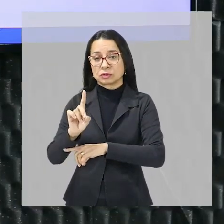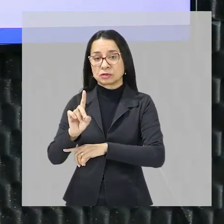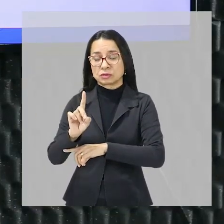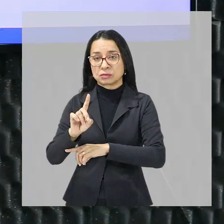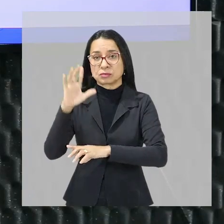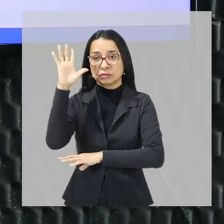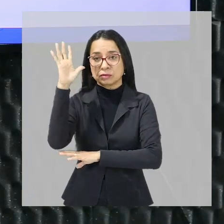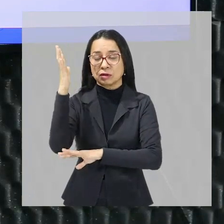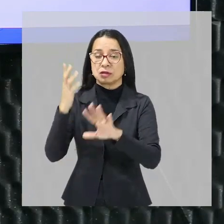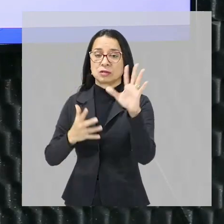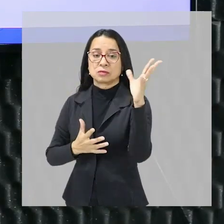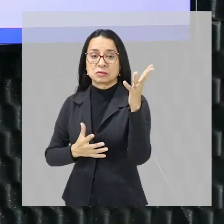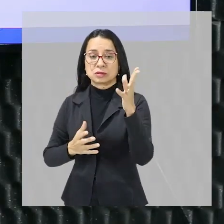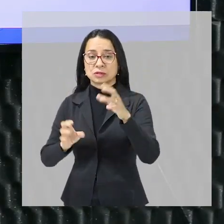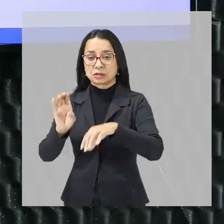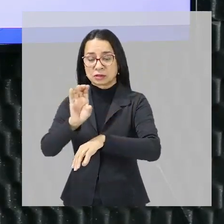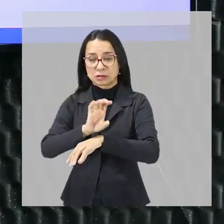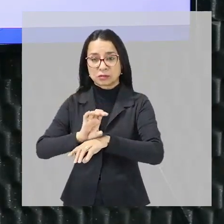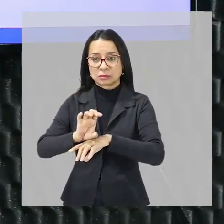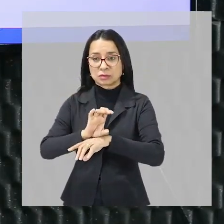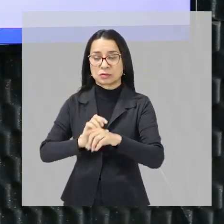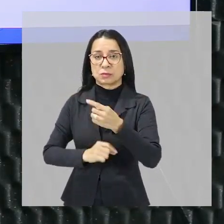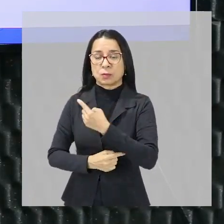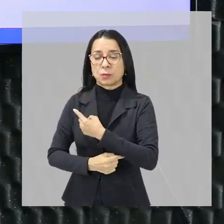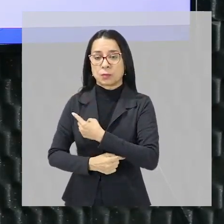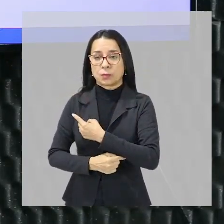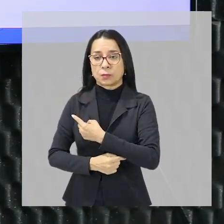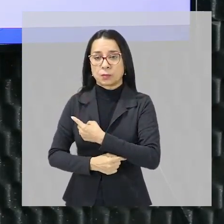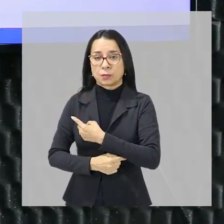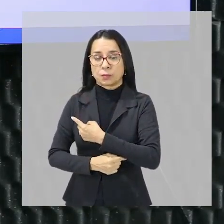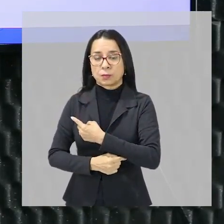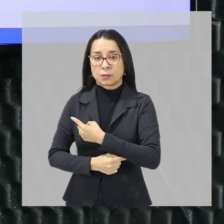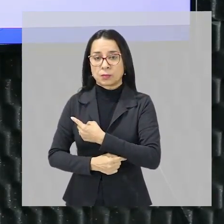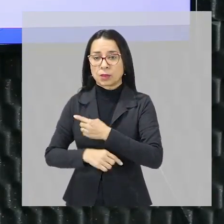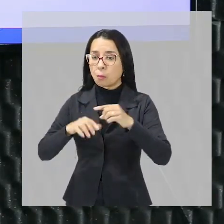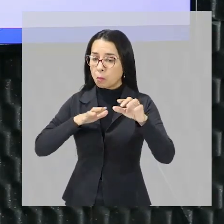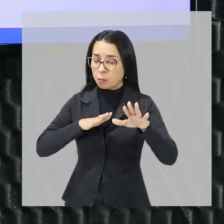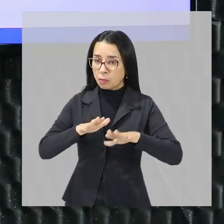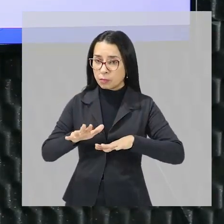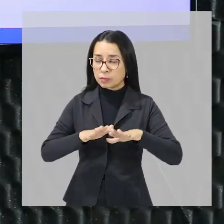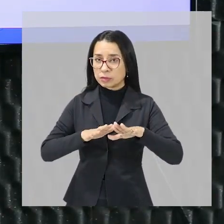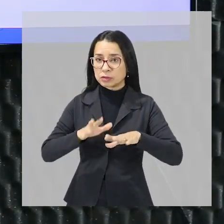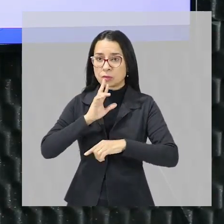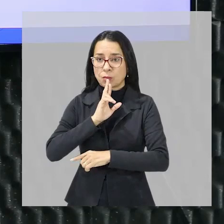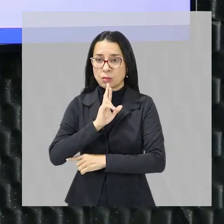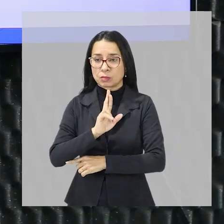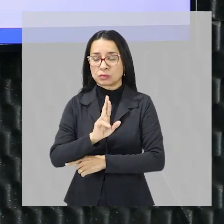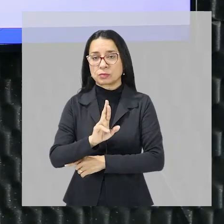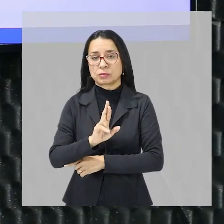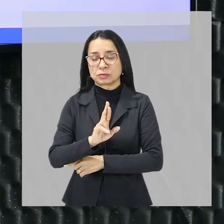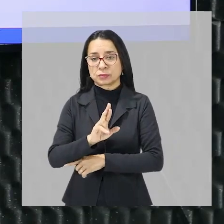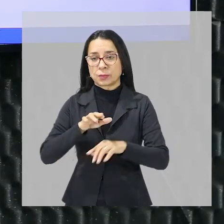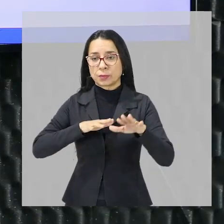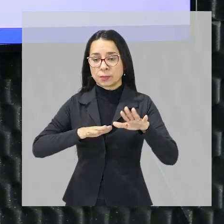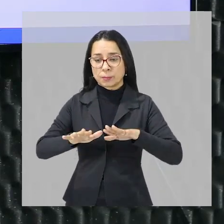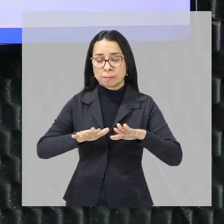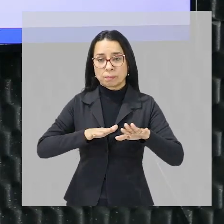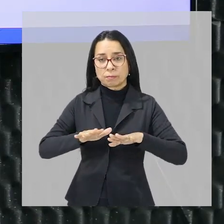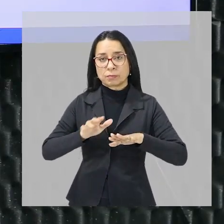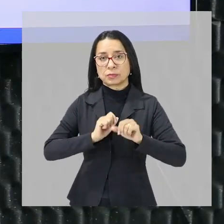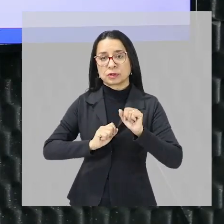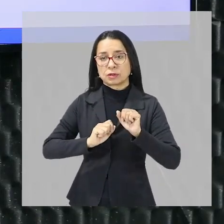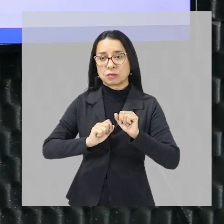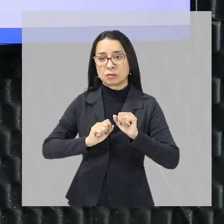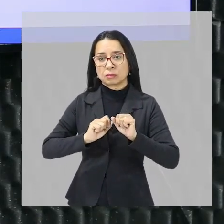Constituição. Foi resultado de uma mobilização, de uma movimentação, de uma mobilização